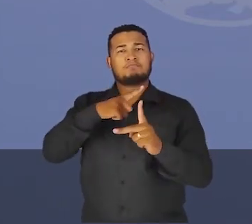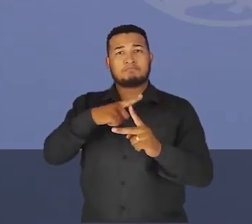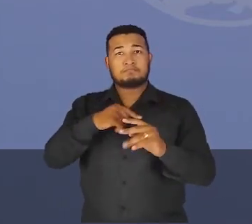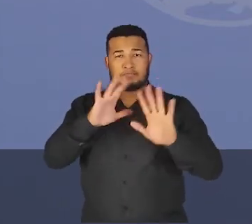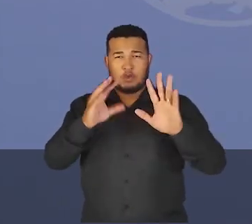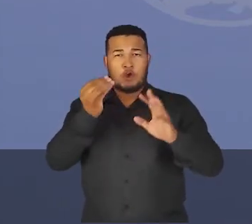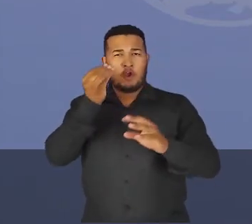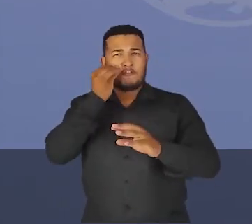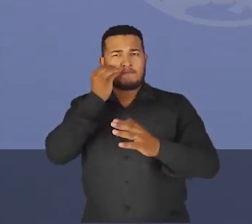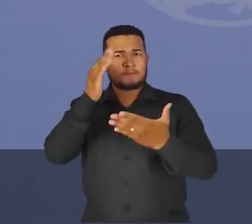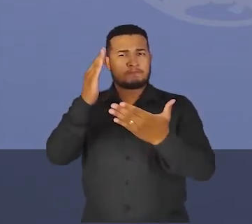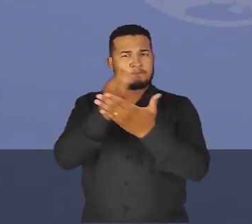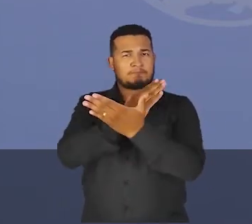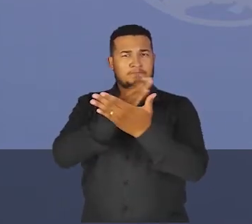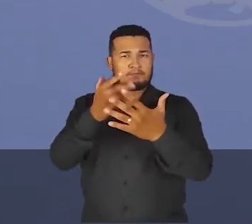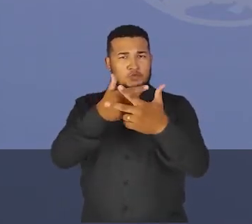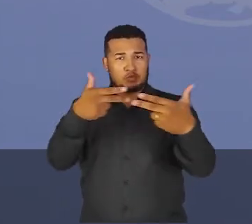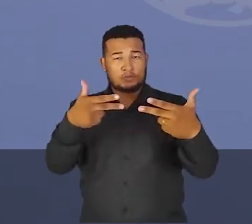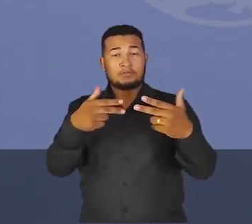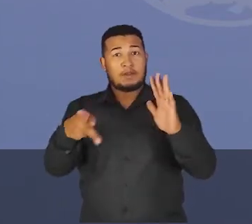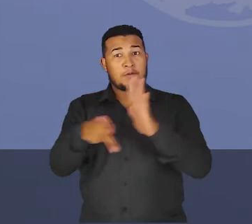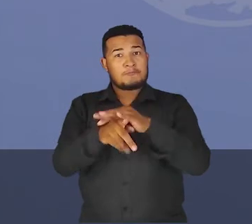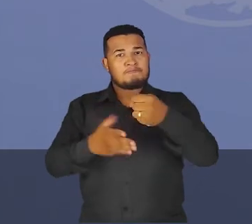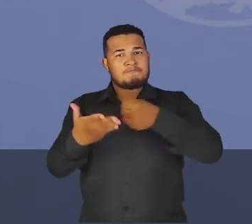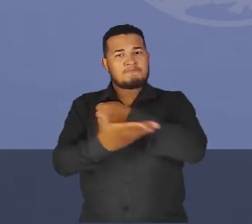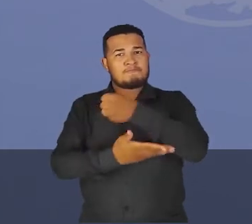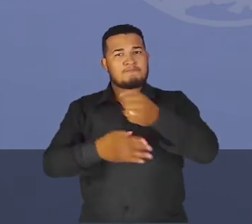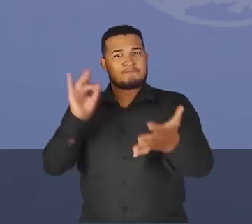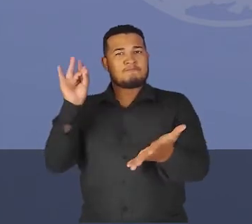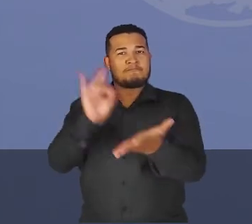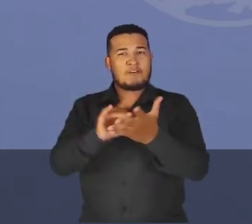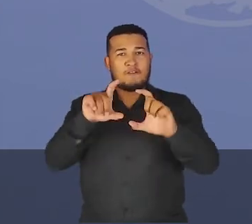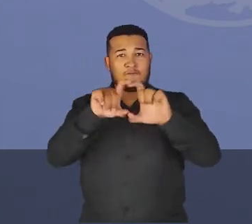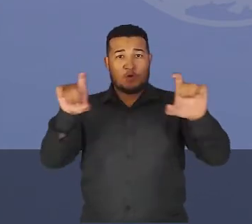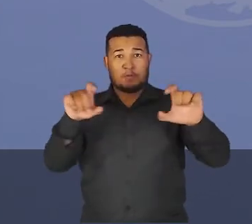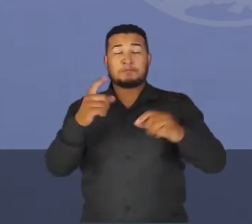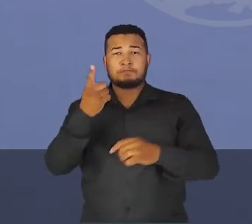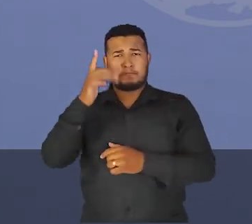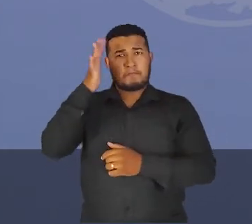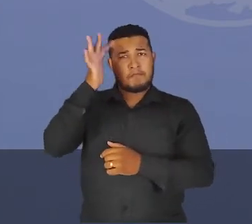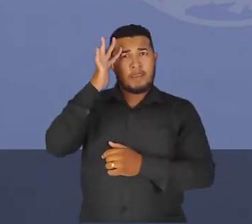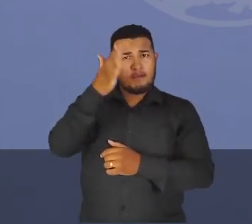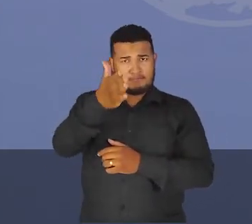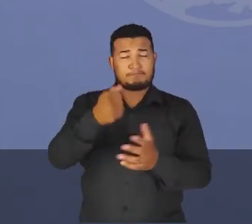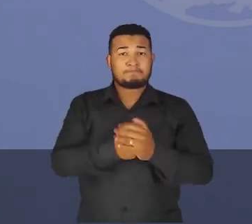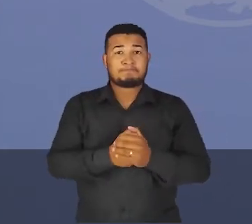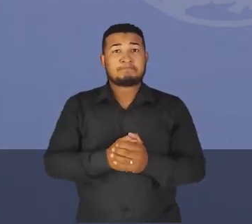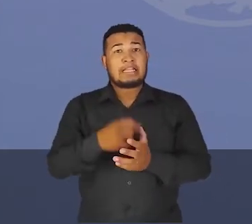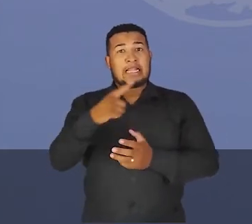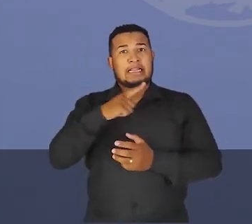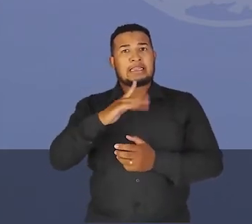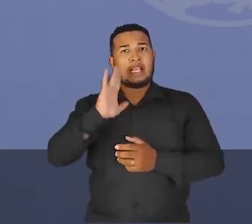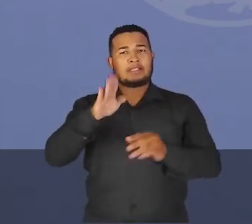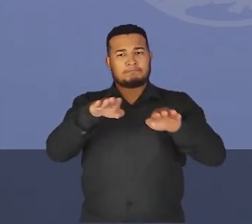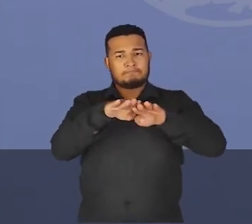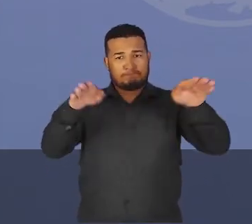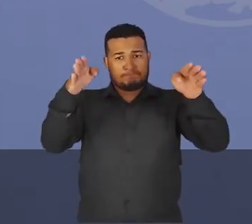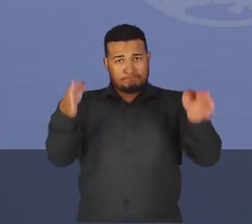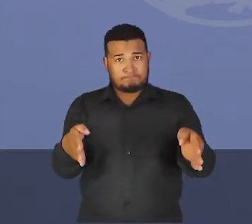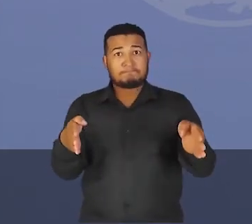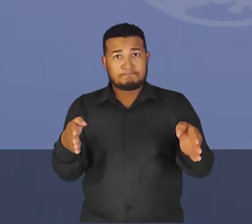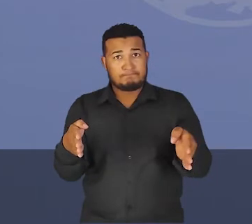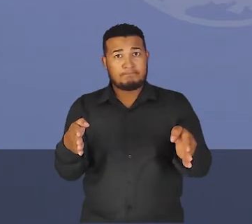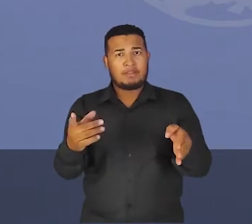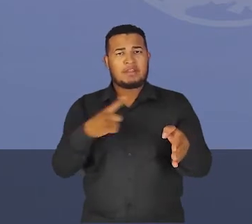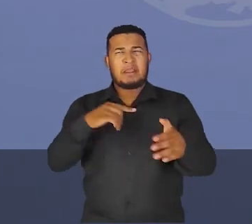casos hipotéticos para fundamentar essa fórmula. Pense comigo. Você tem uma mesa